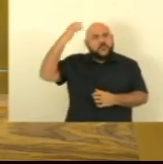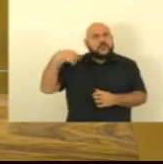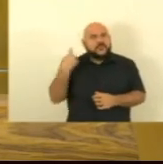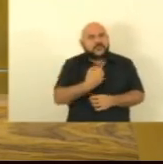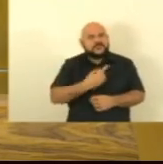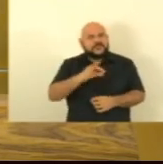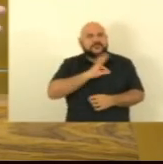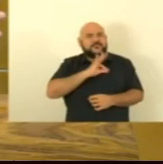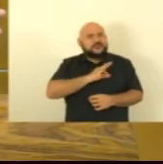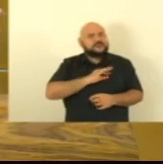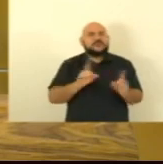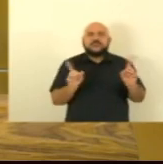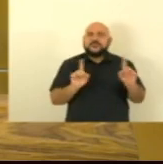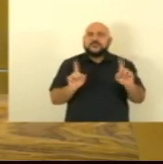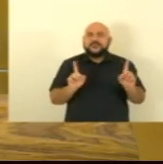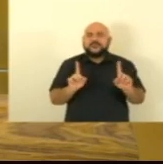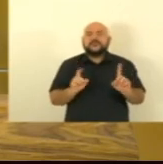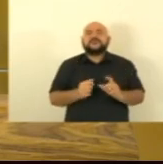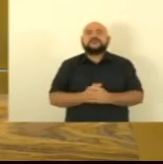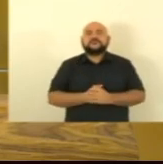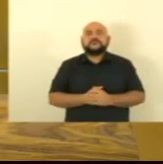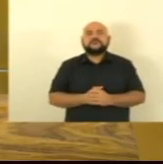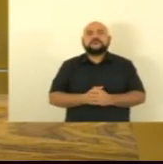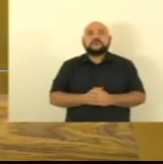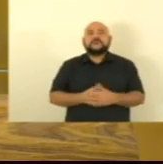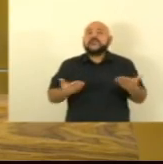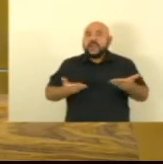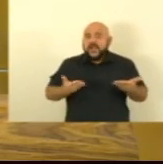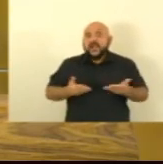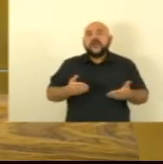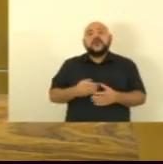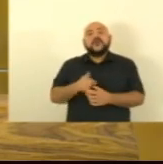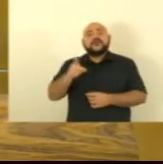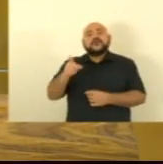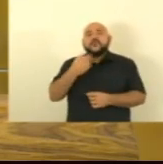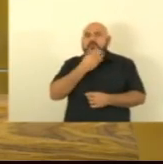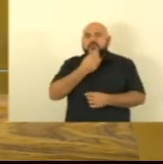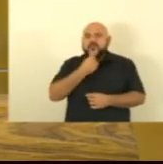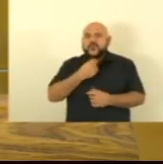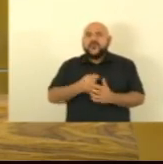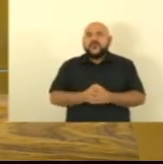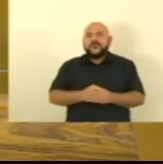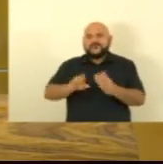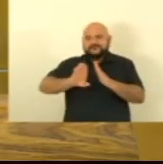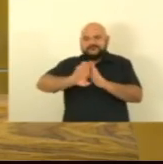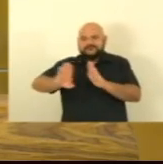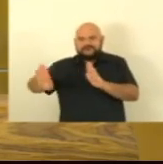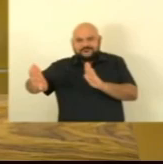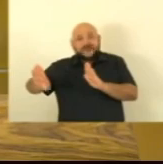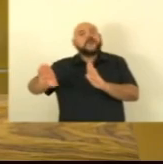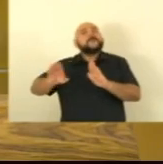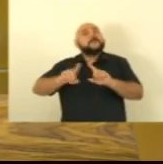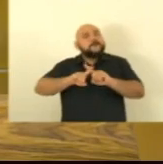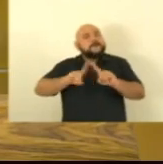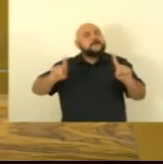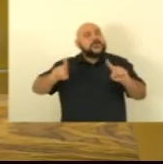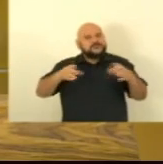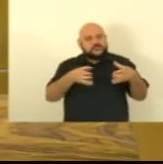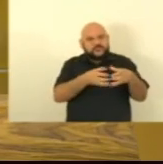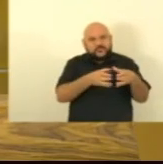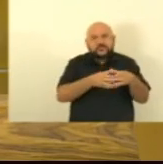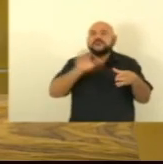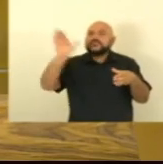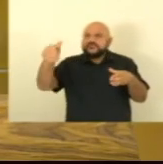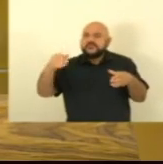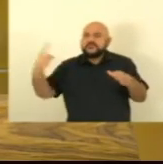Federal, nesse momento o Adriano não vai ser ouvido, mas a CPMI vai se prestar para fazer